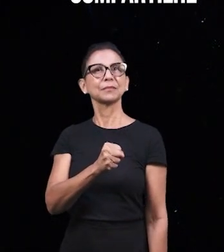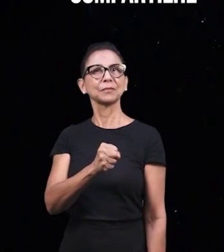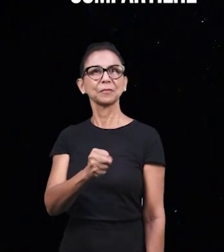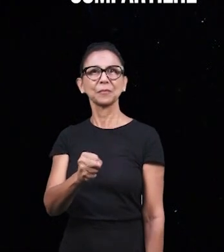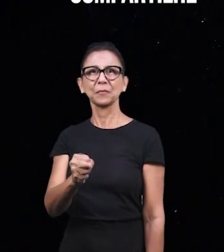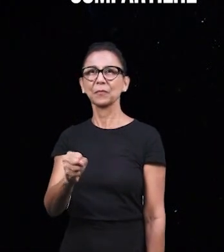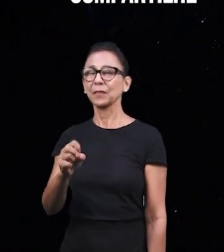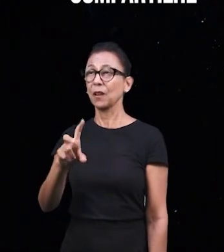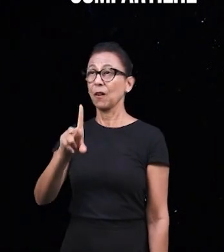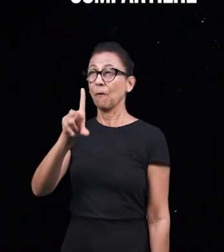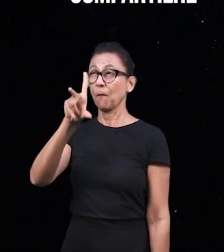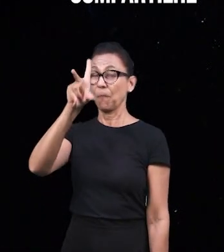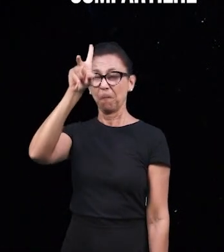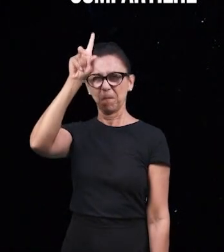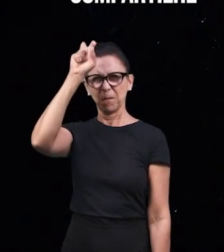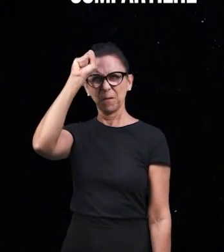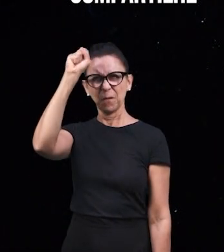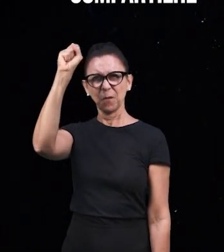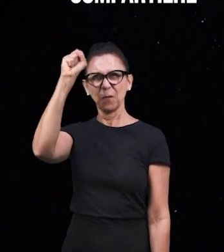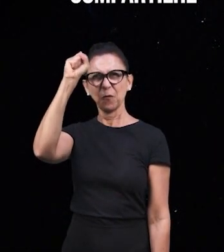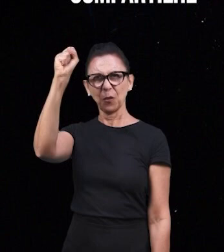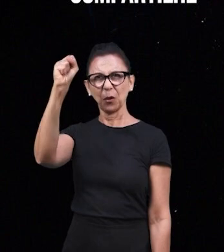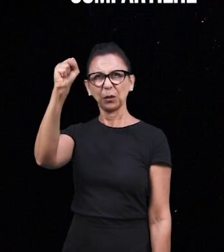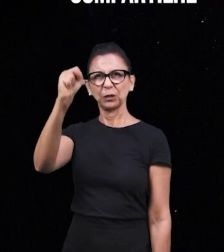que é mais forte